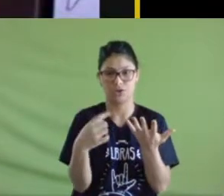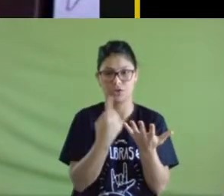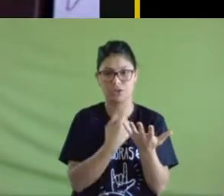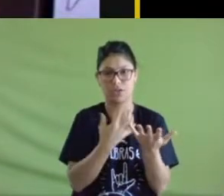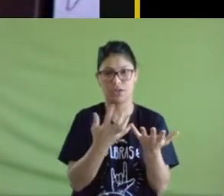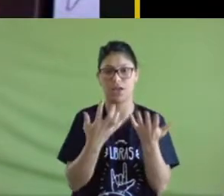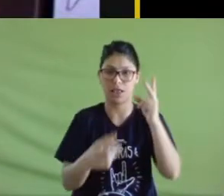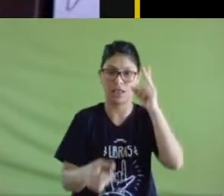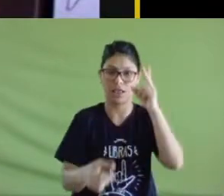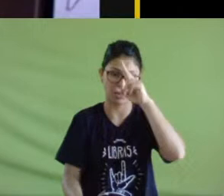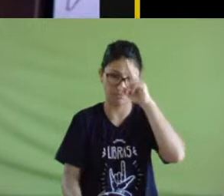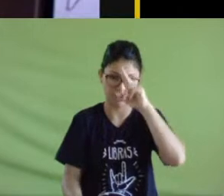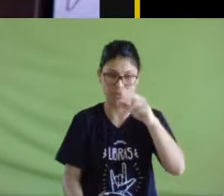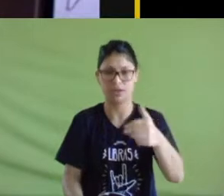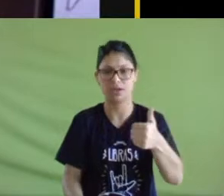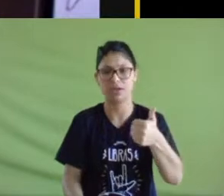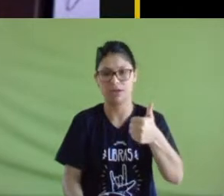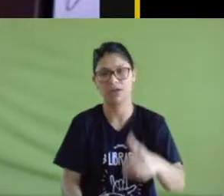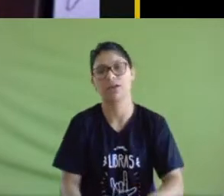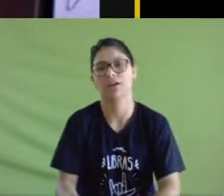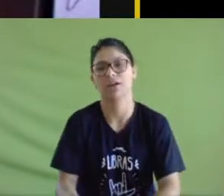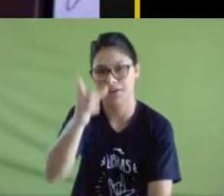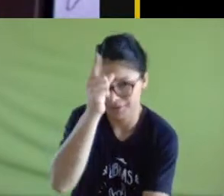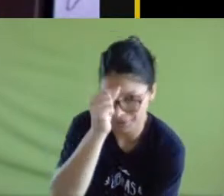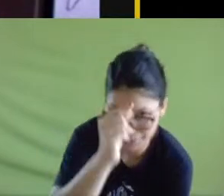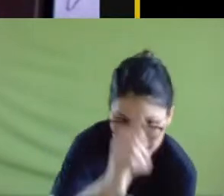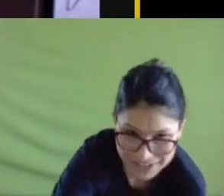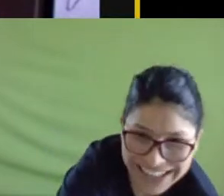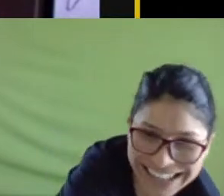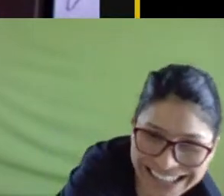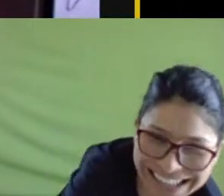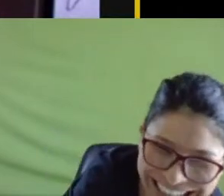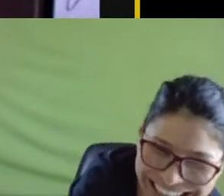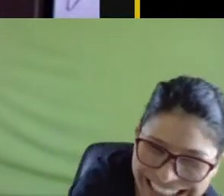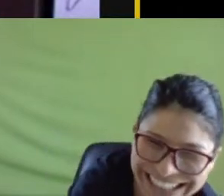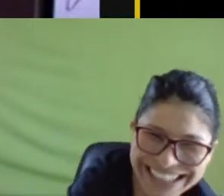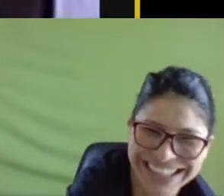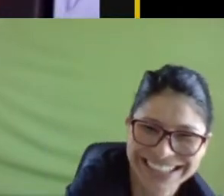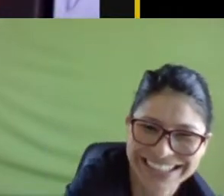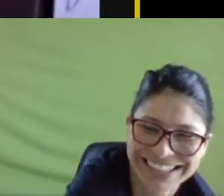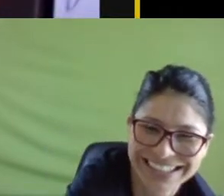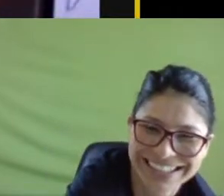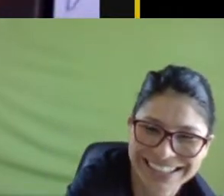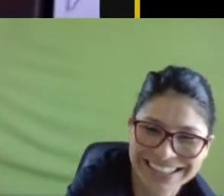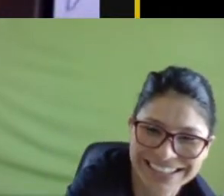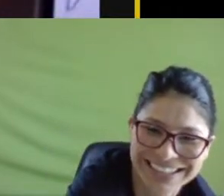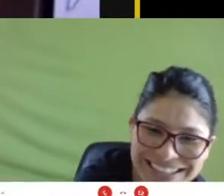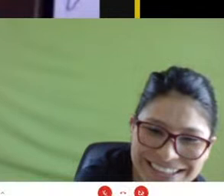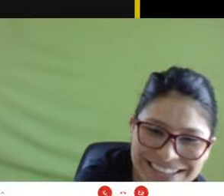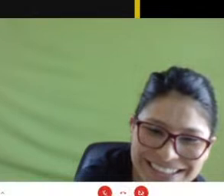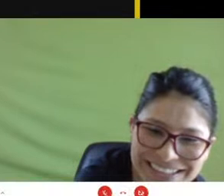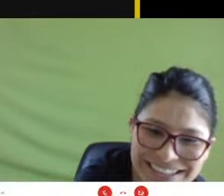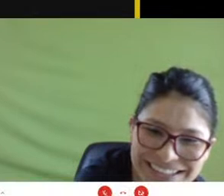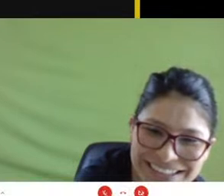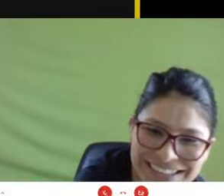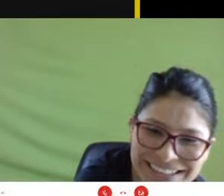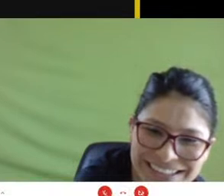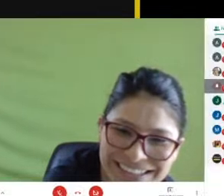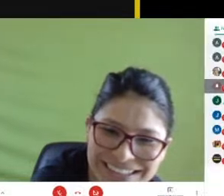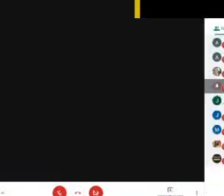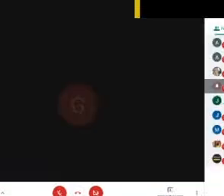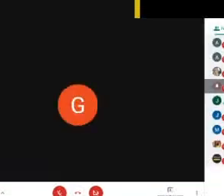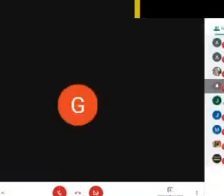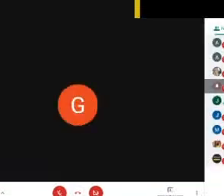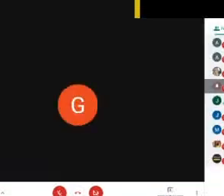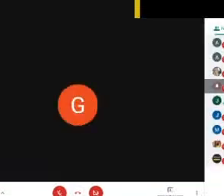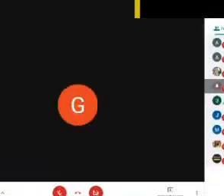a forma de imagines, ou efigies, imagens, ou efígies, que